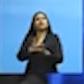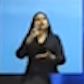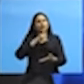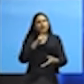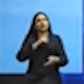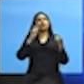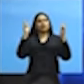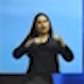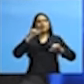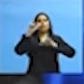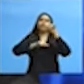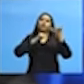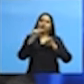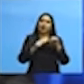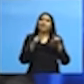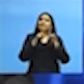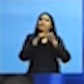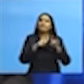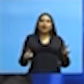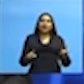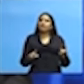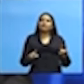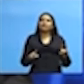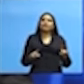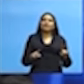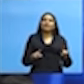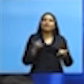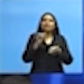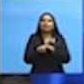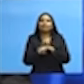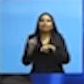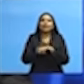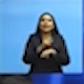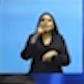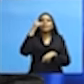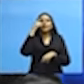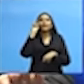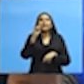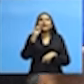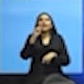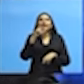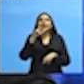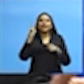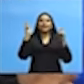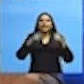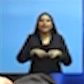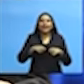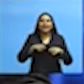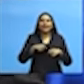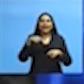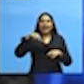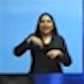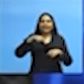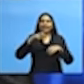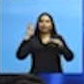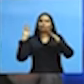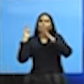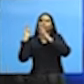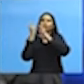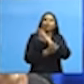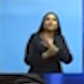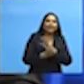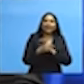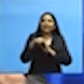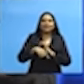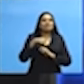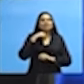infraestrutura de transporte, mas entrou numa aventura chamada monotrilho e acabou não executando nenhuma coisa e nem outra. O dinheiro está